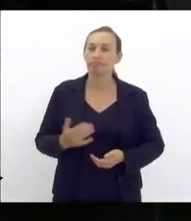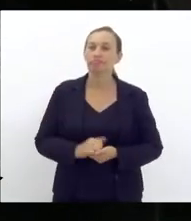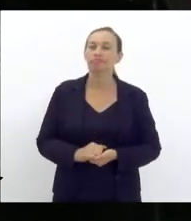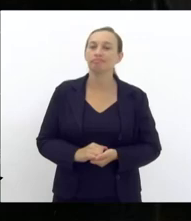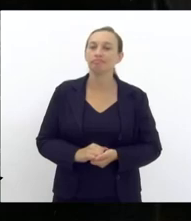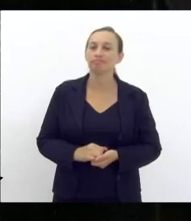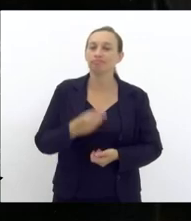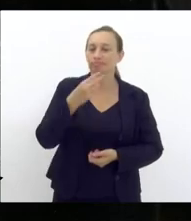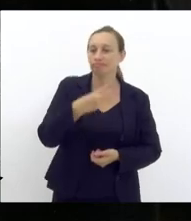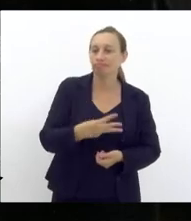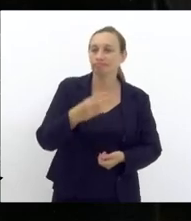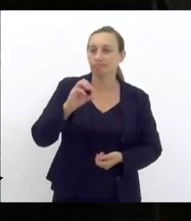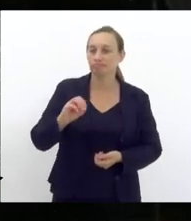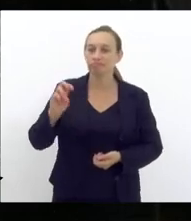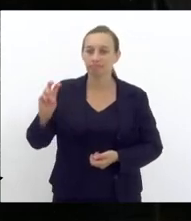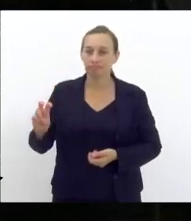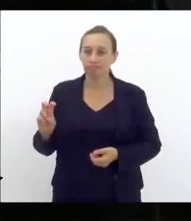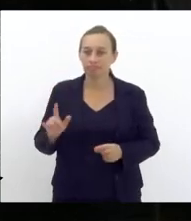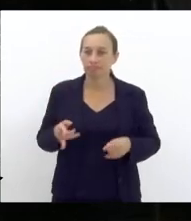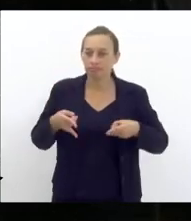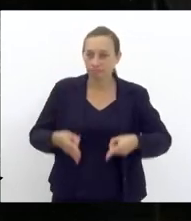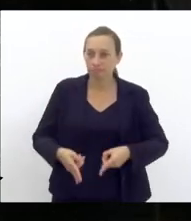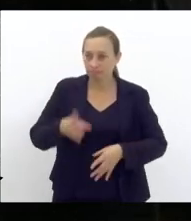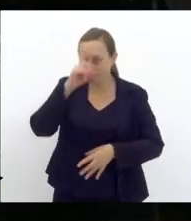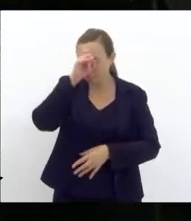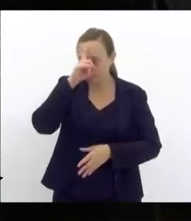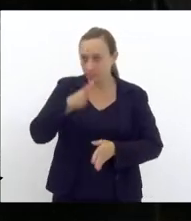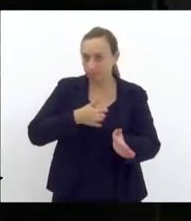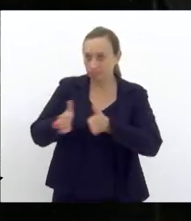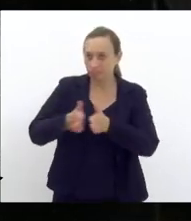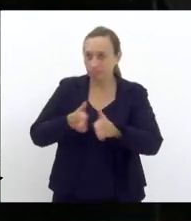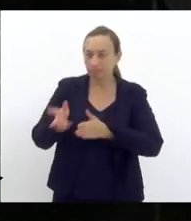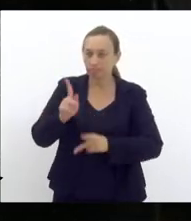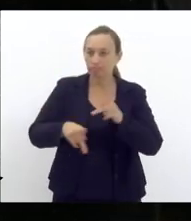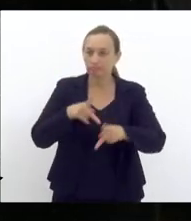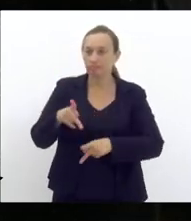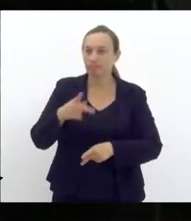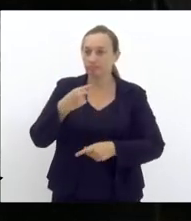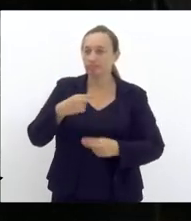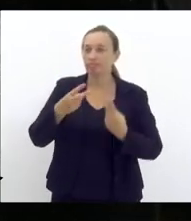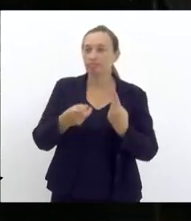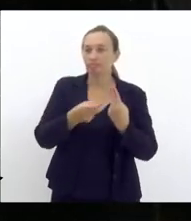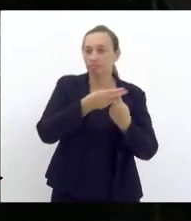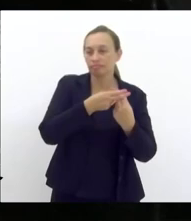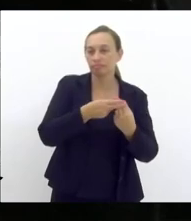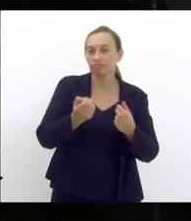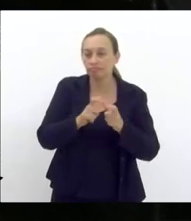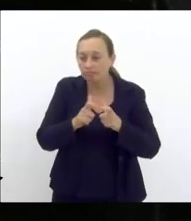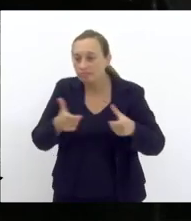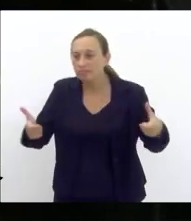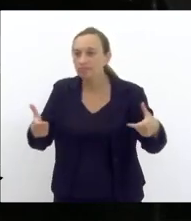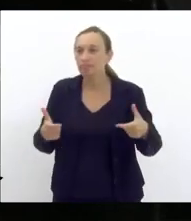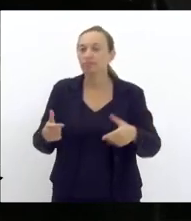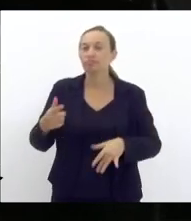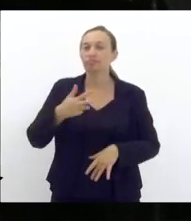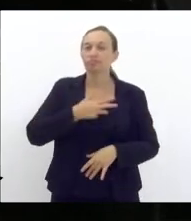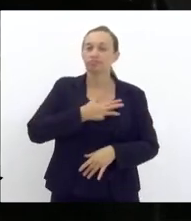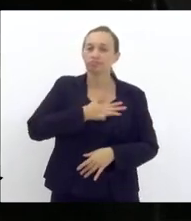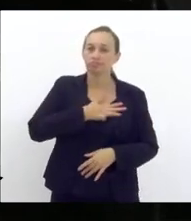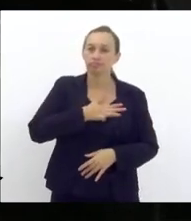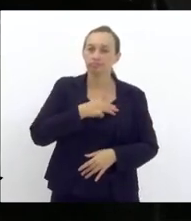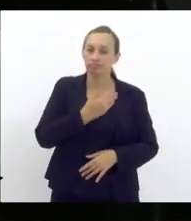305 leitos em ampliar o acesso da população ao SUS e com essa ampliação o governo federal